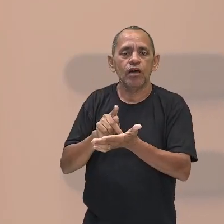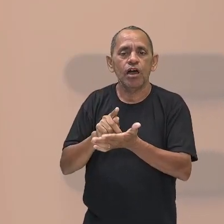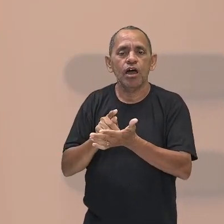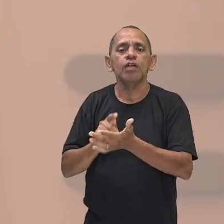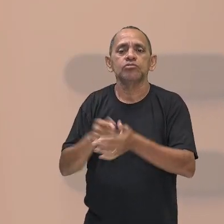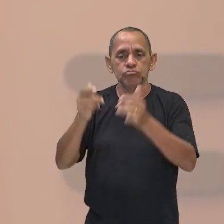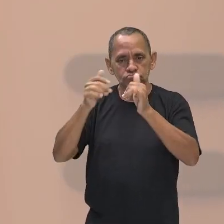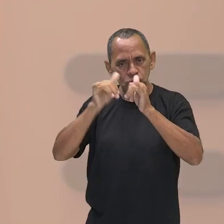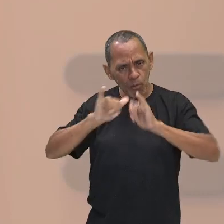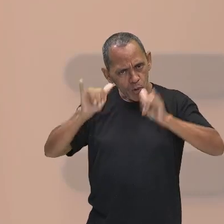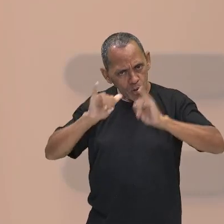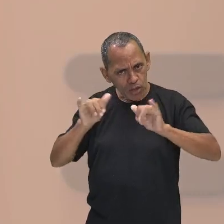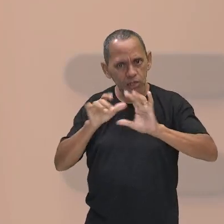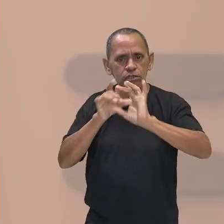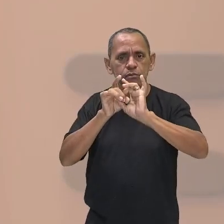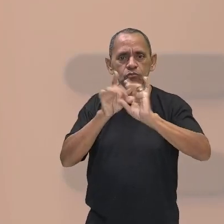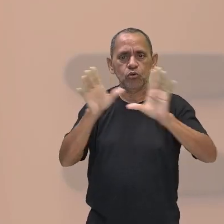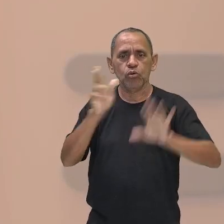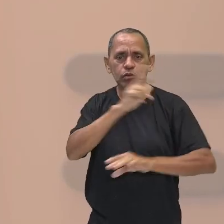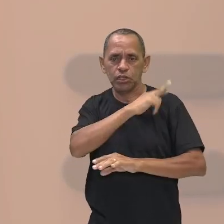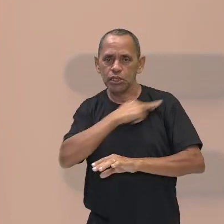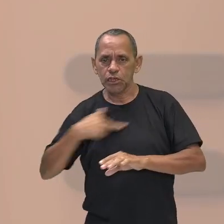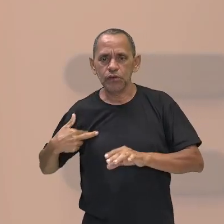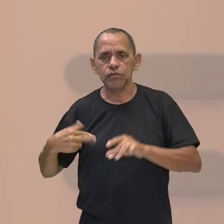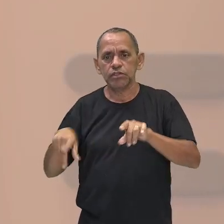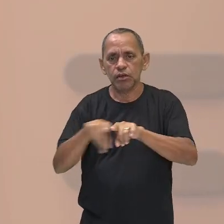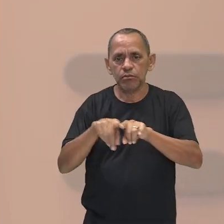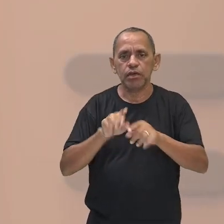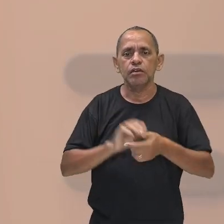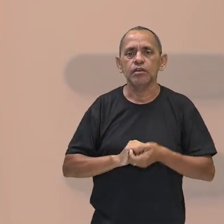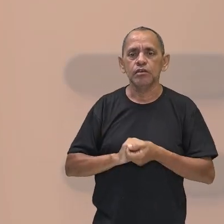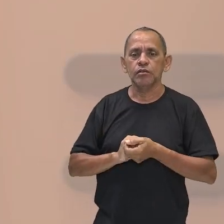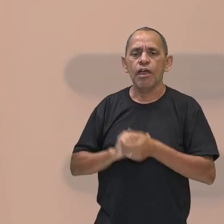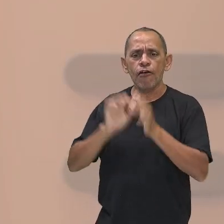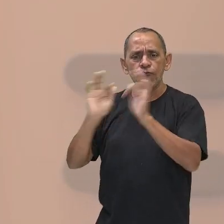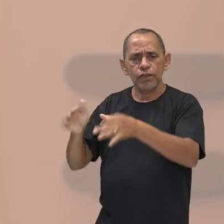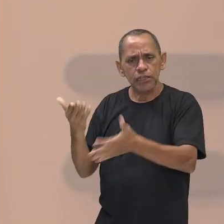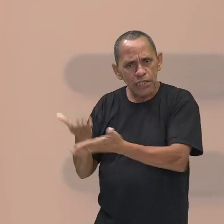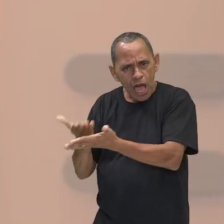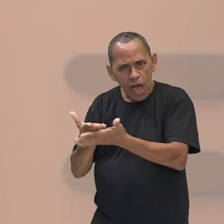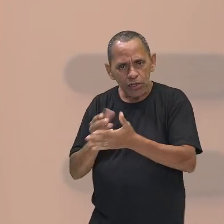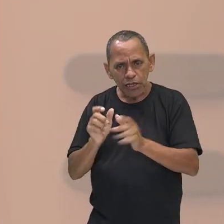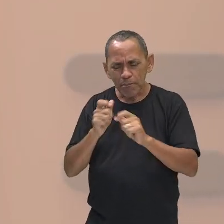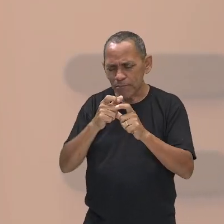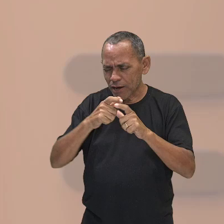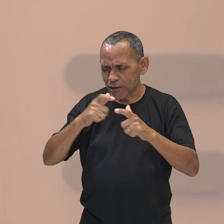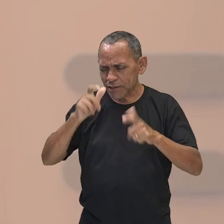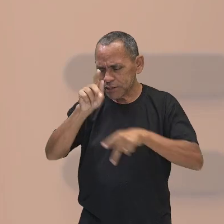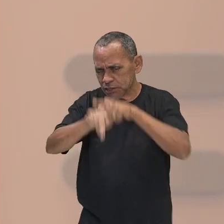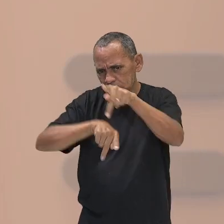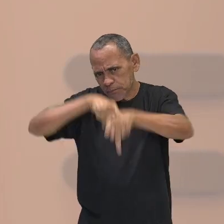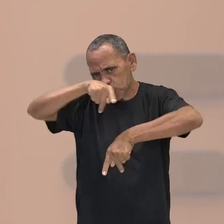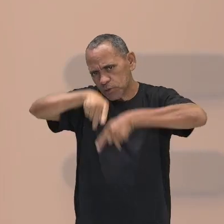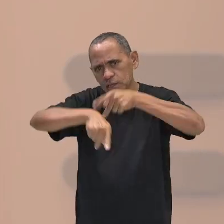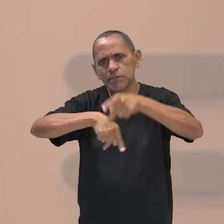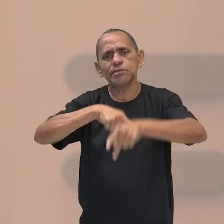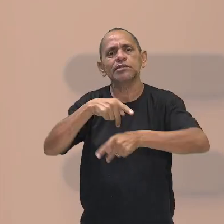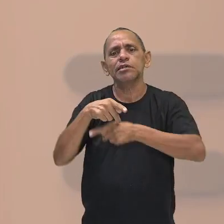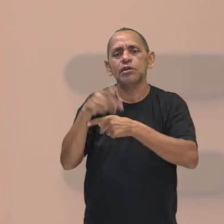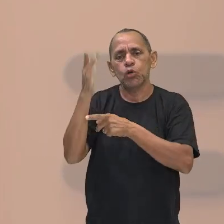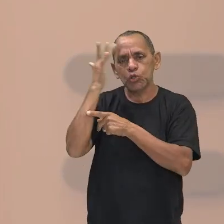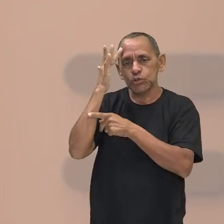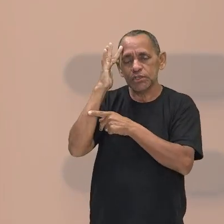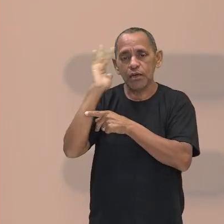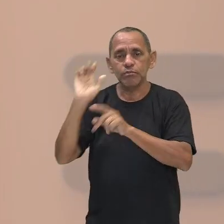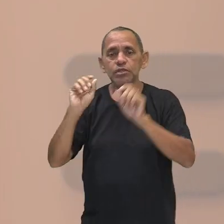nossa república. E, né, só para finalizar então a aula, a maioria da população não sabia